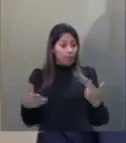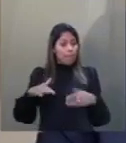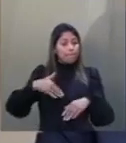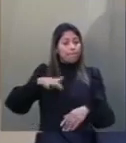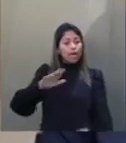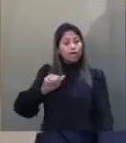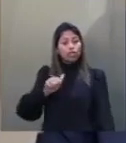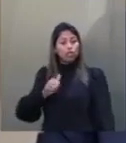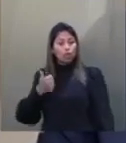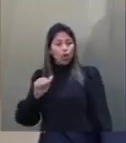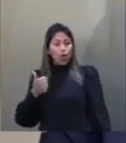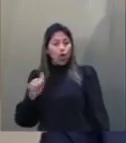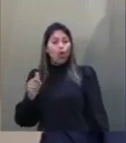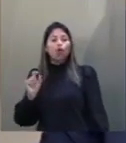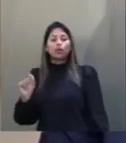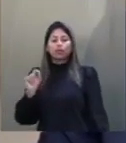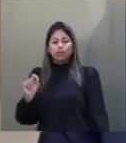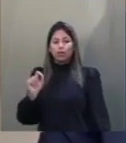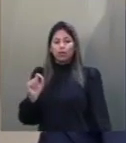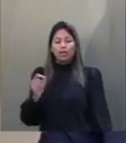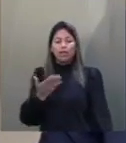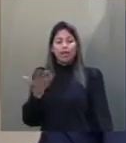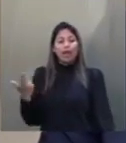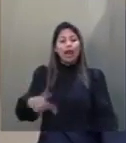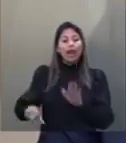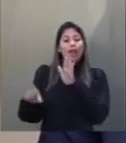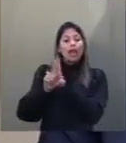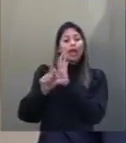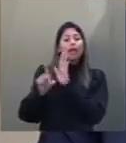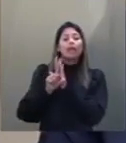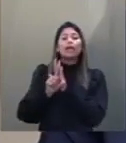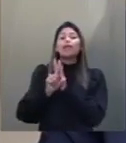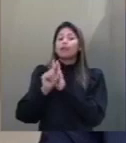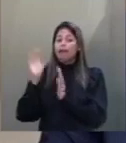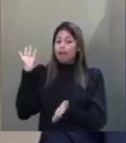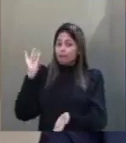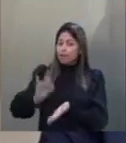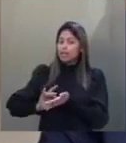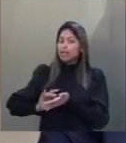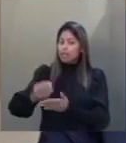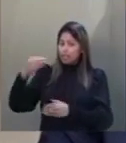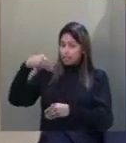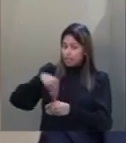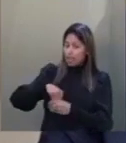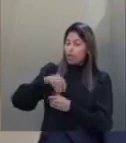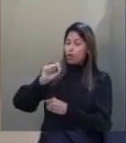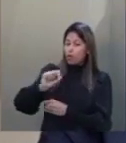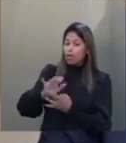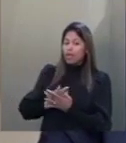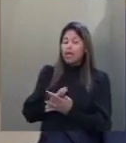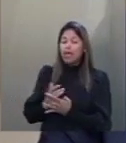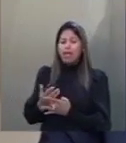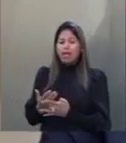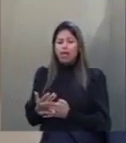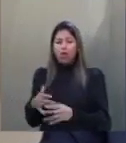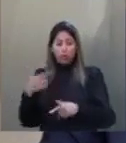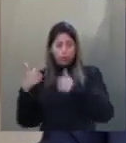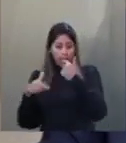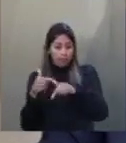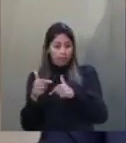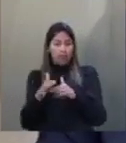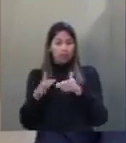são 11 dispositivos, leis integralmente que estabelecem penalidades e sanções.